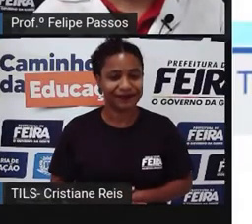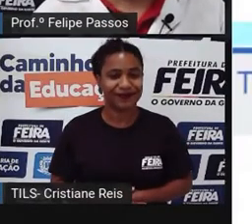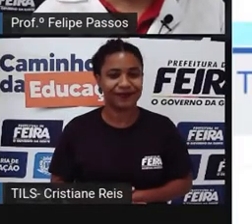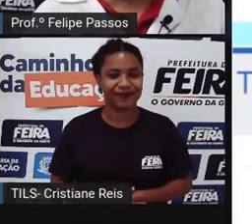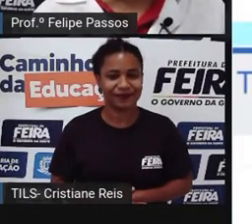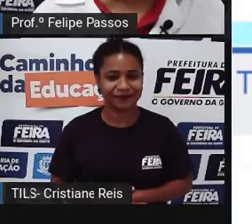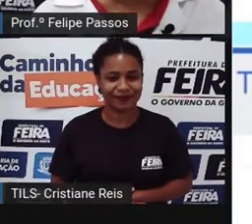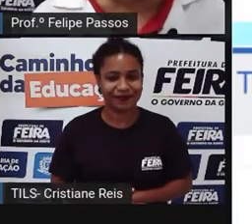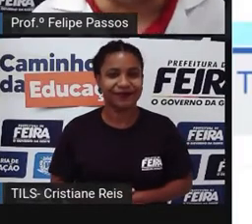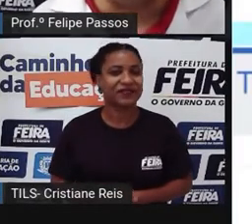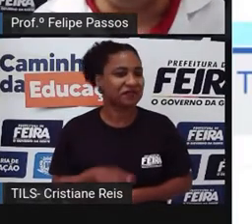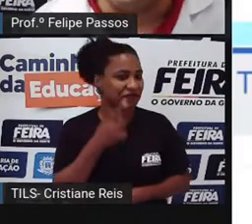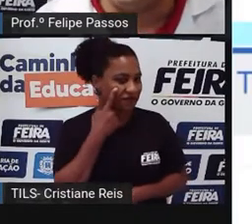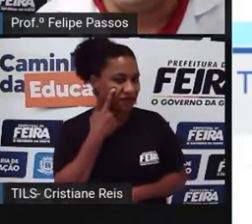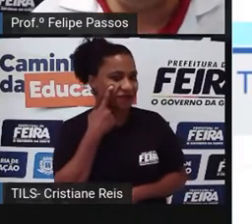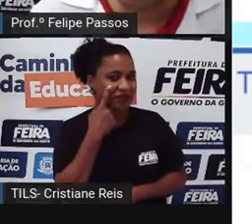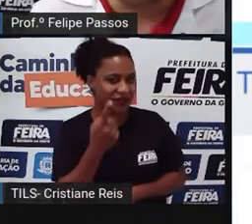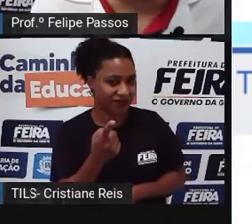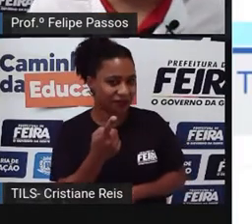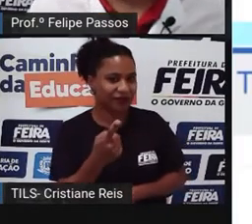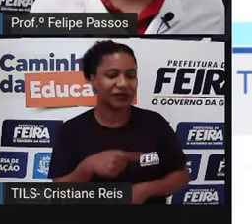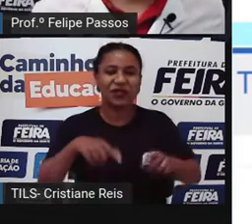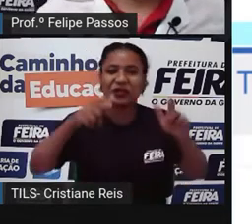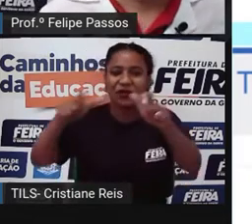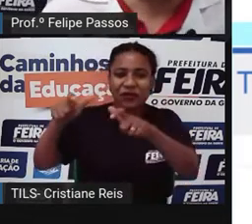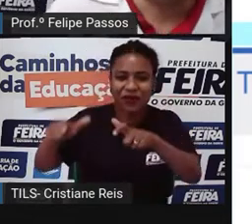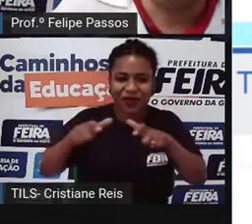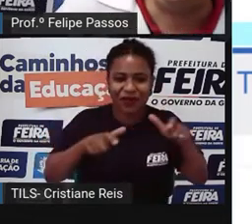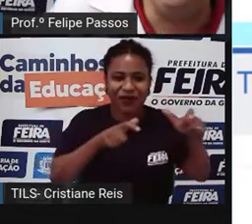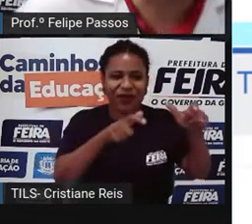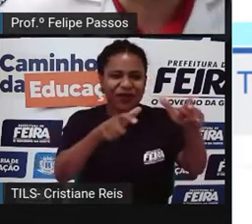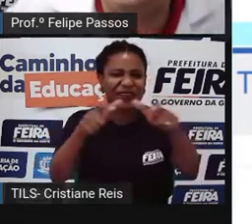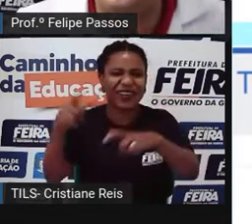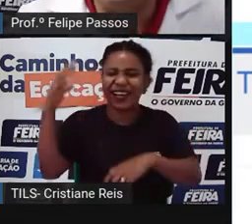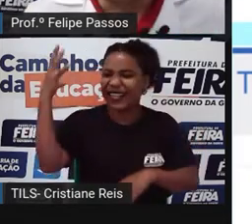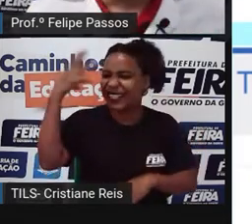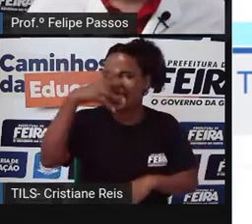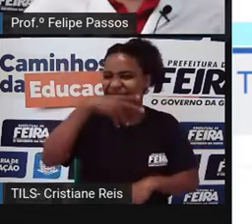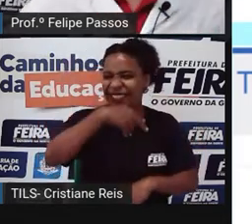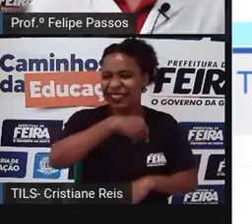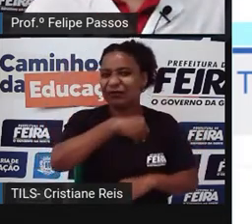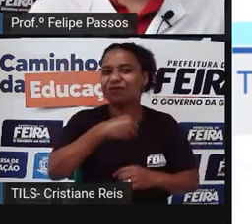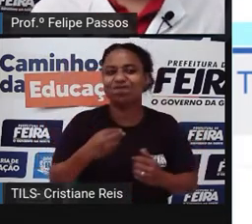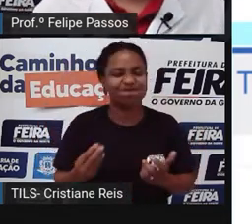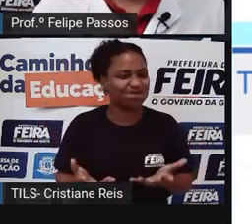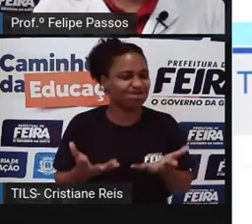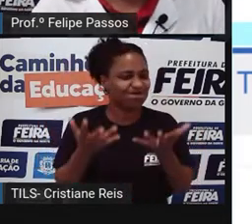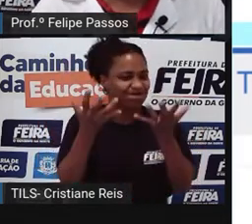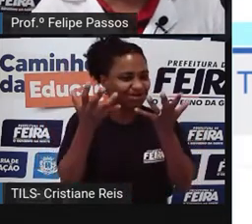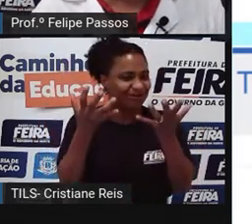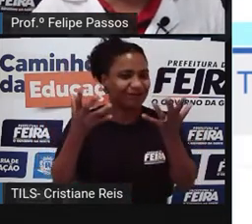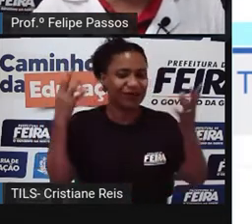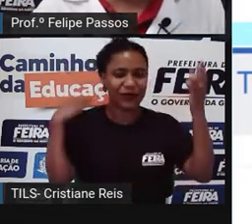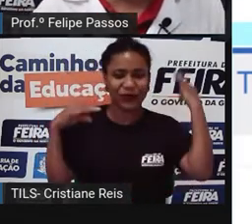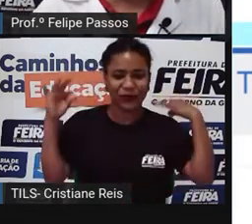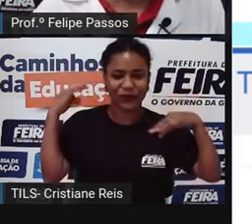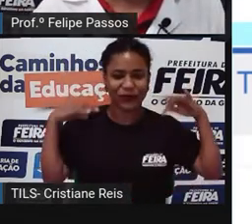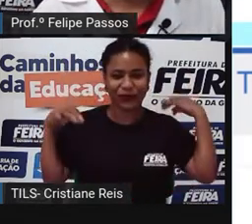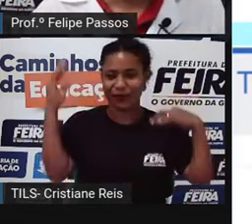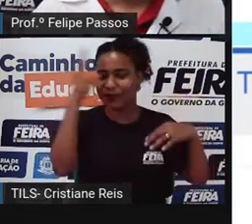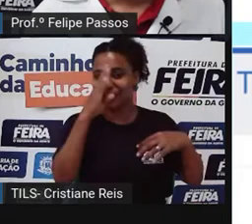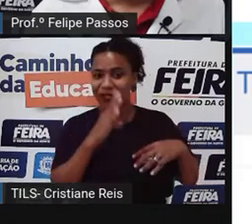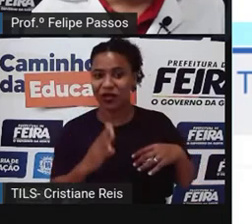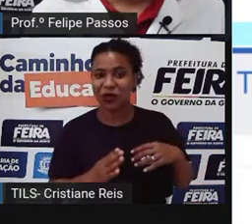Só um lugar bonito, né, gente? Nosso país, ele é muito rico nessa questão dos pontos turísticos naturais ou